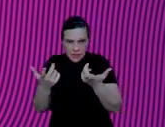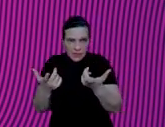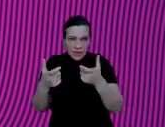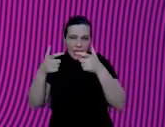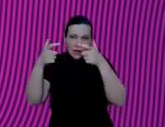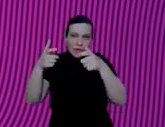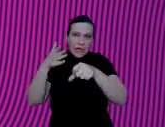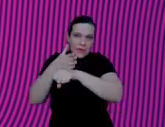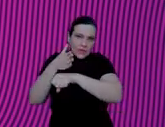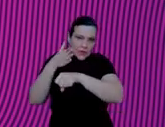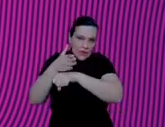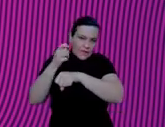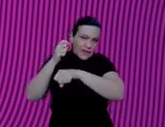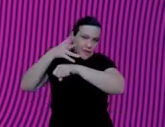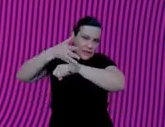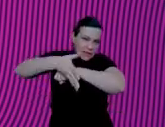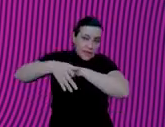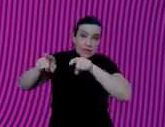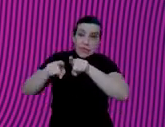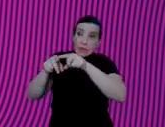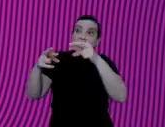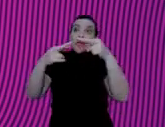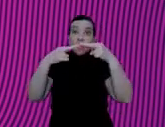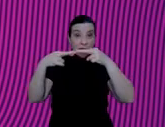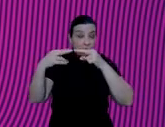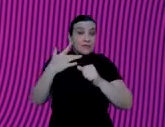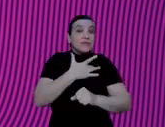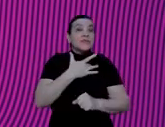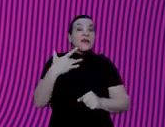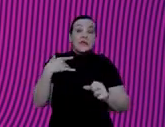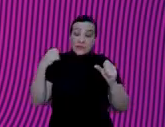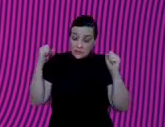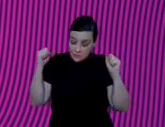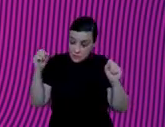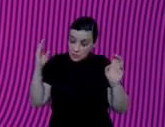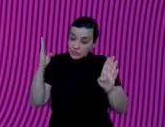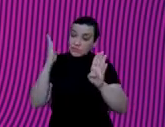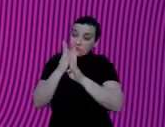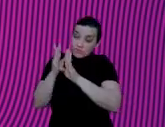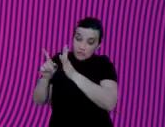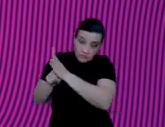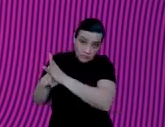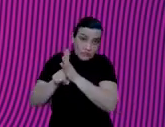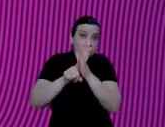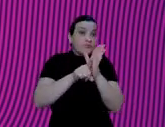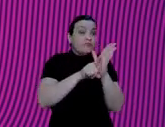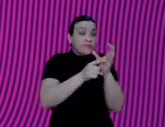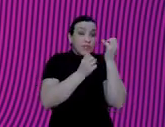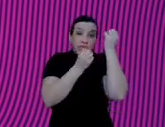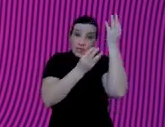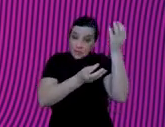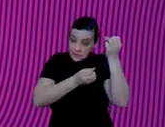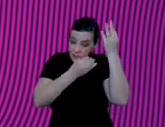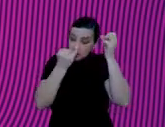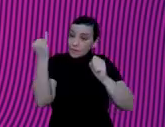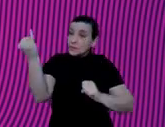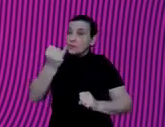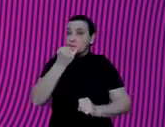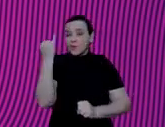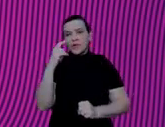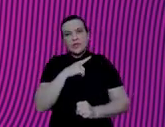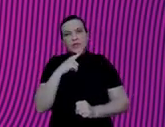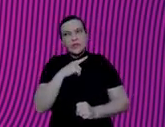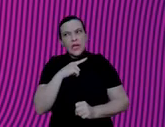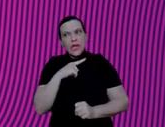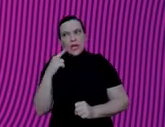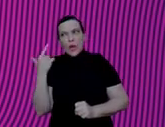de saúde podem fazer isso, podem diagnosticar isso, podem levantar esses dados, podem ver se há diferenças entre um serviço e outro, e podem,